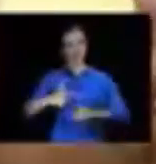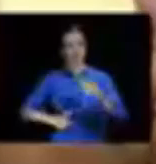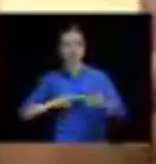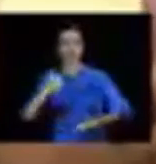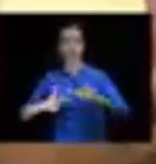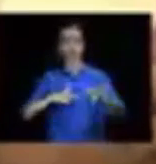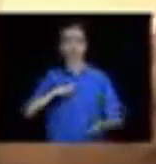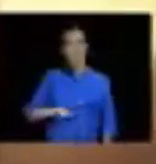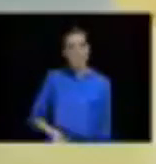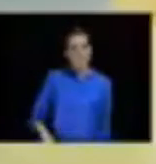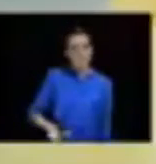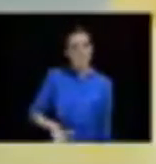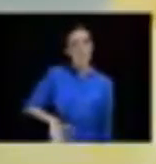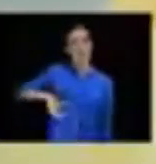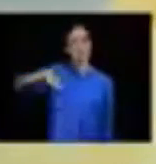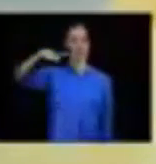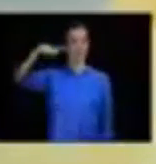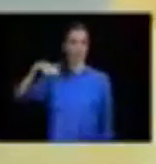desde menino,